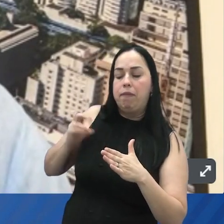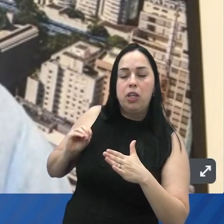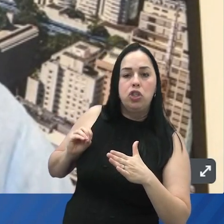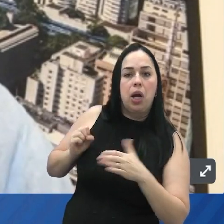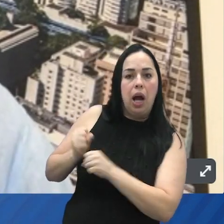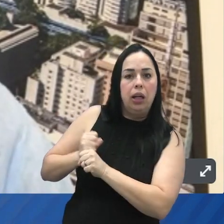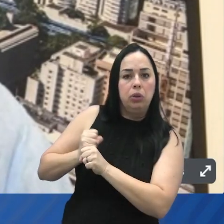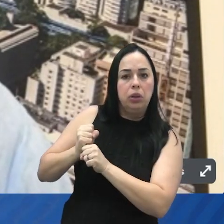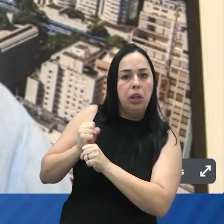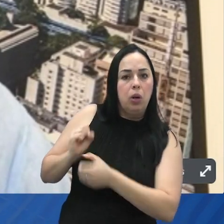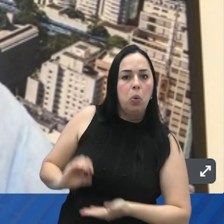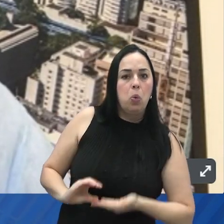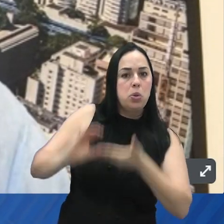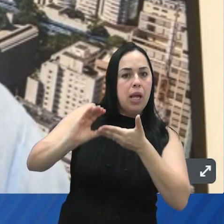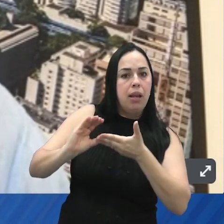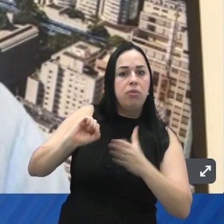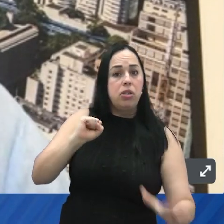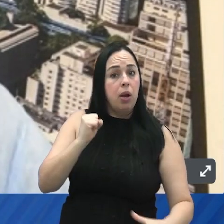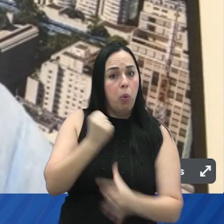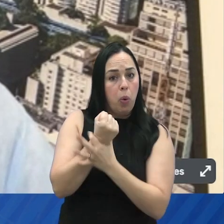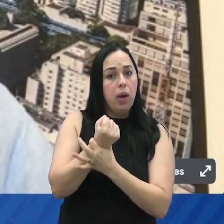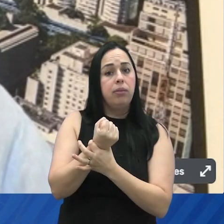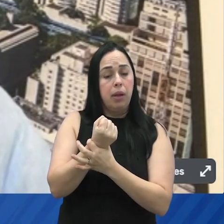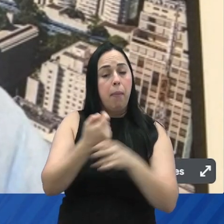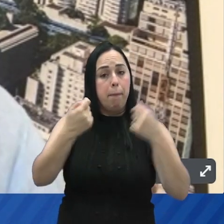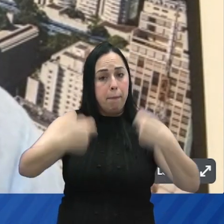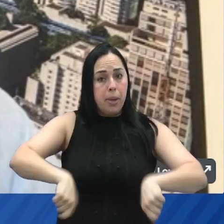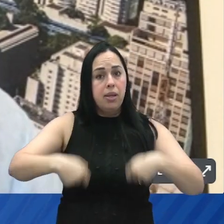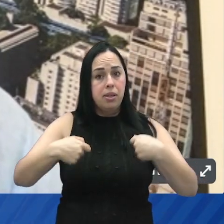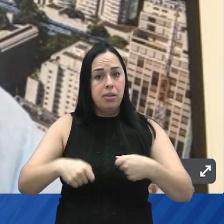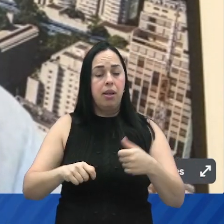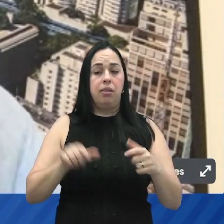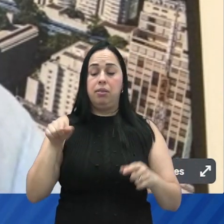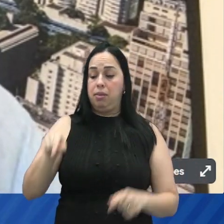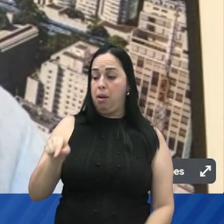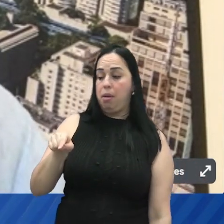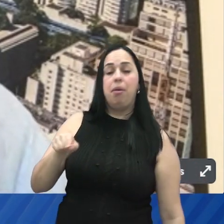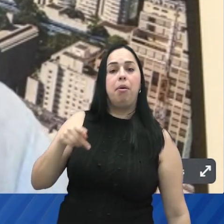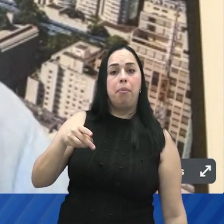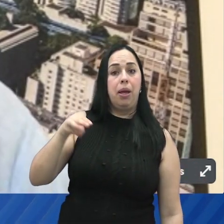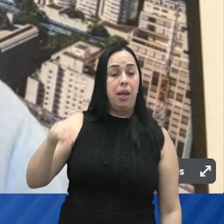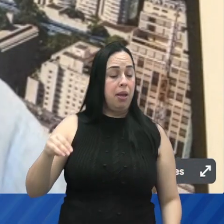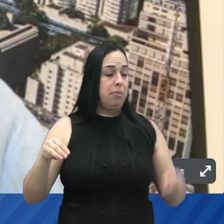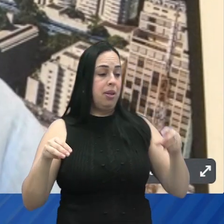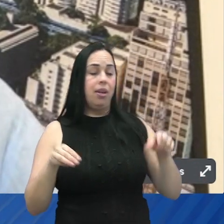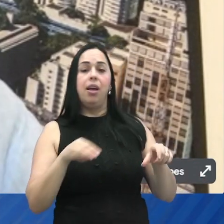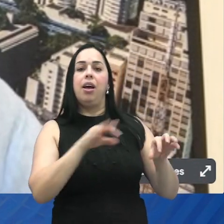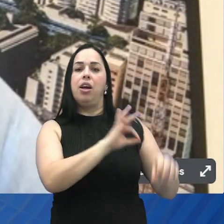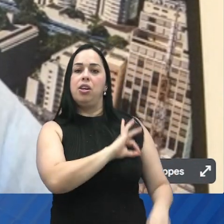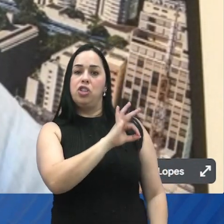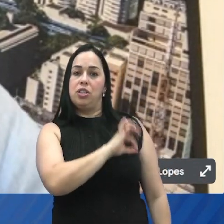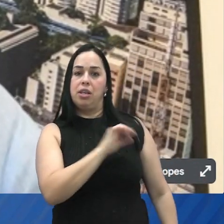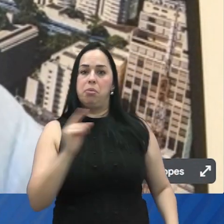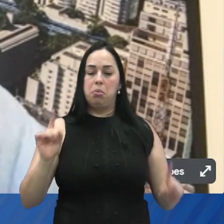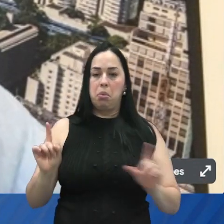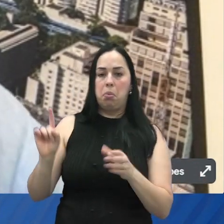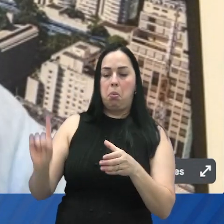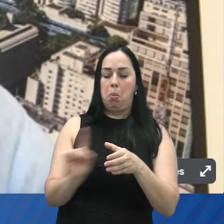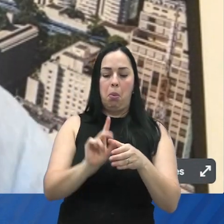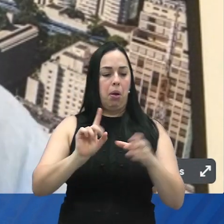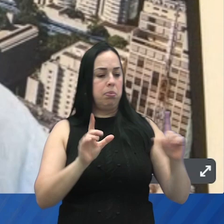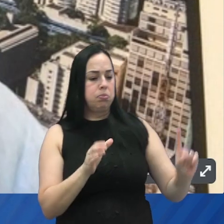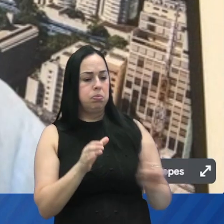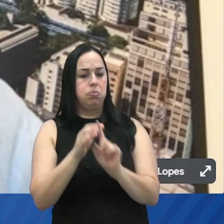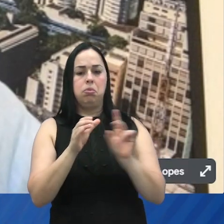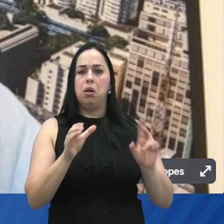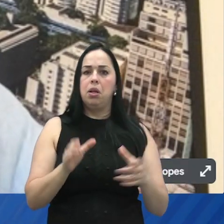Municipal de Segurança Pública. E nesse conselho fazer parte a Polícia Militar, a Polícia Civil, a Guarda Municipal, convidar o juiz,